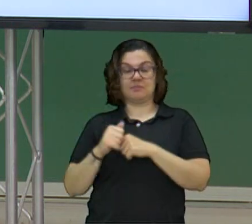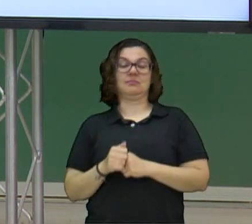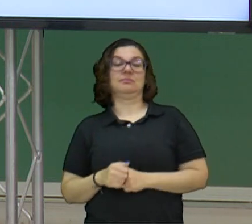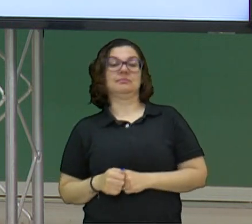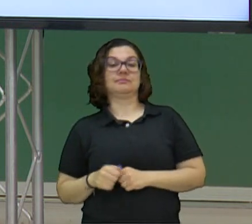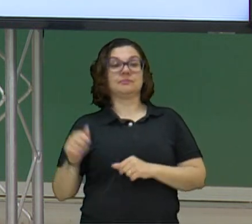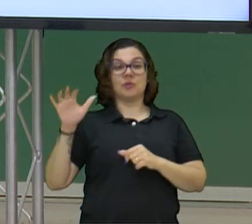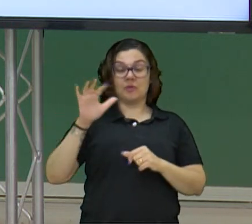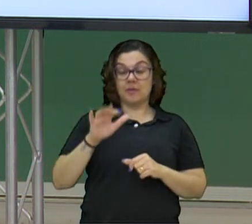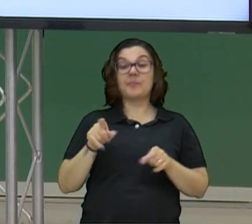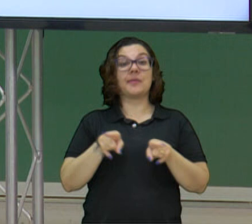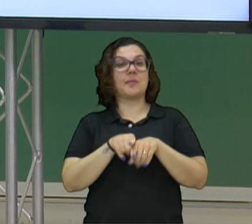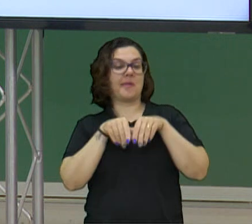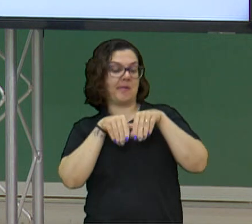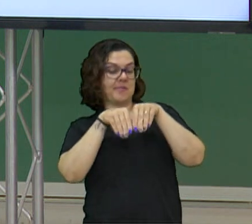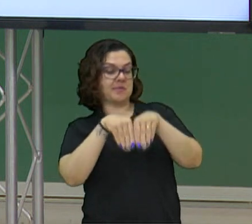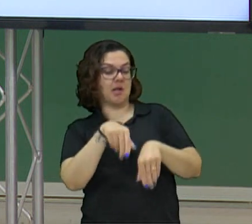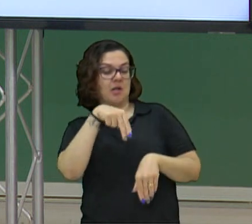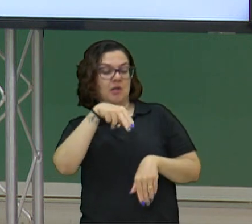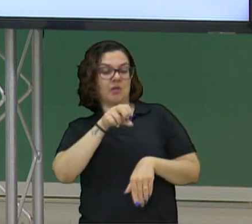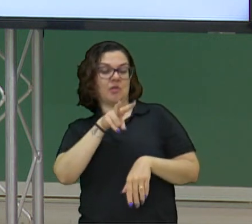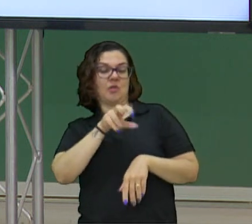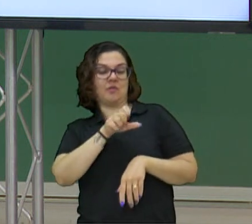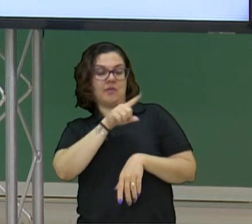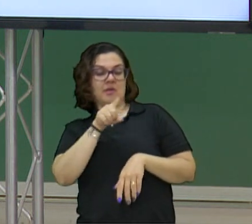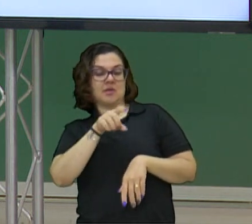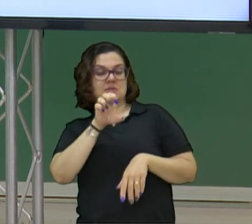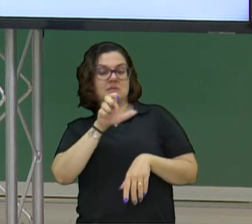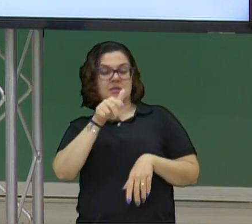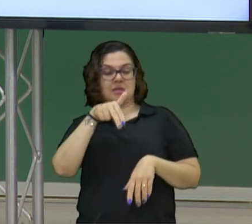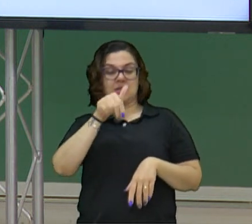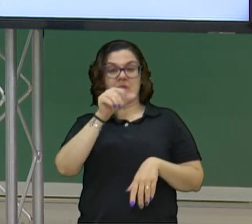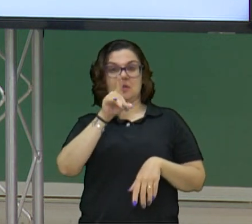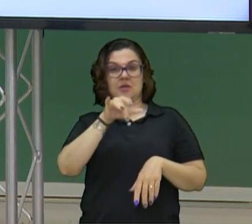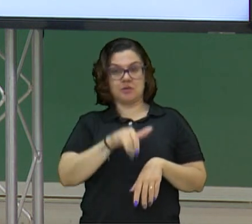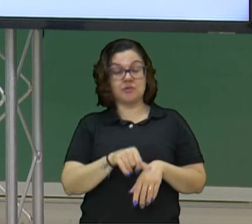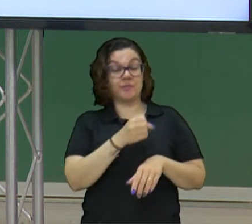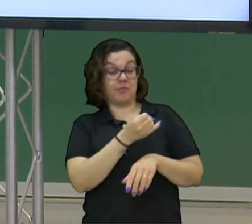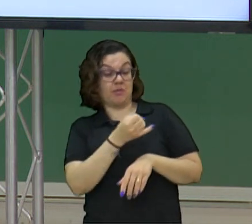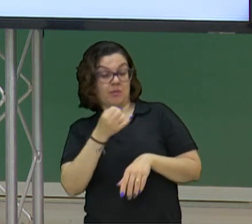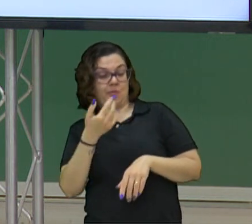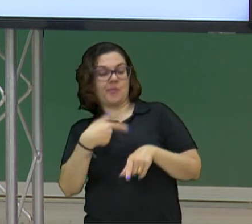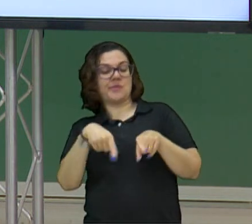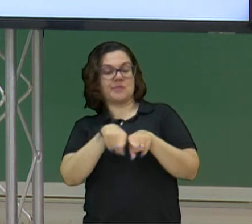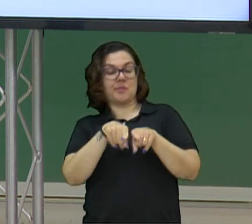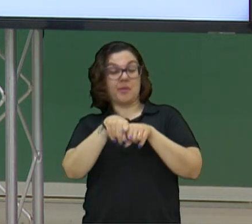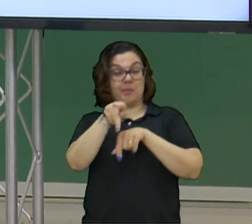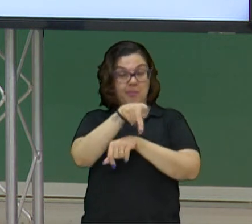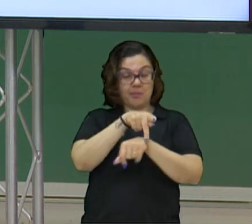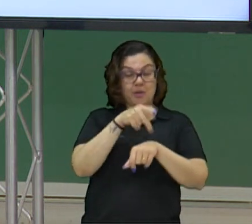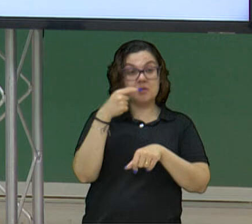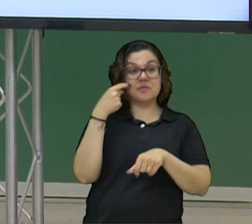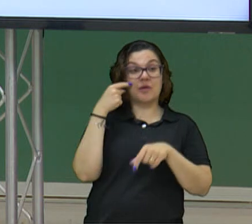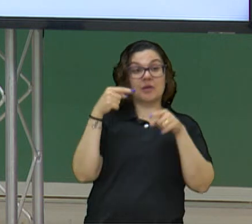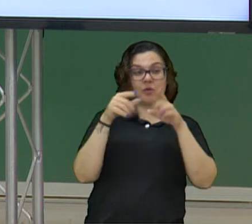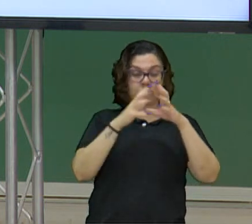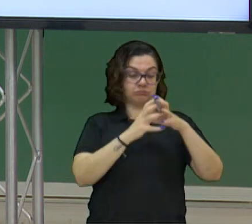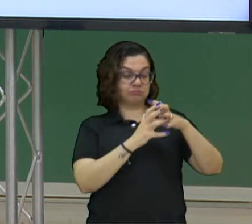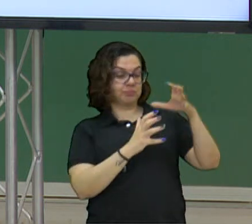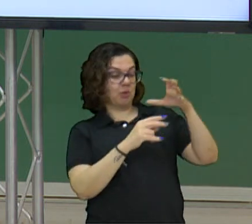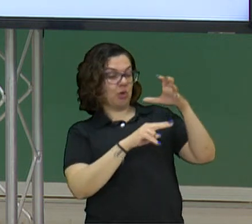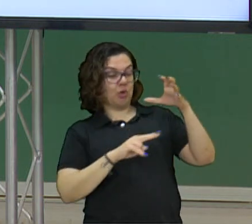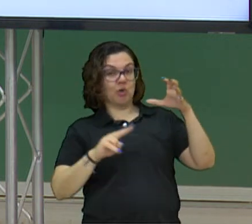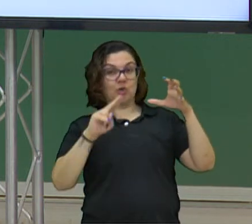ea nova zelândia né considerados os maiores países algumas alguns estudiosos consideram aqui a macromedia